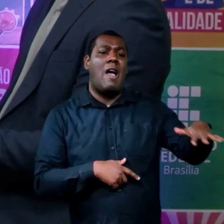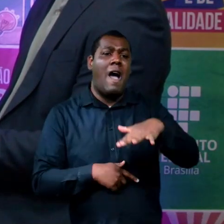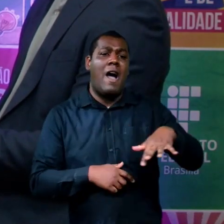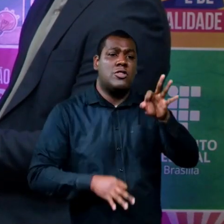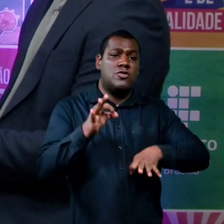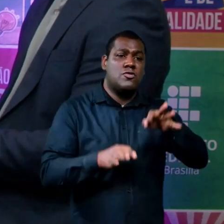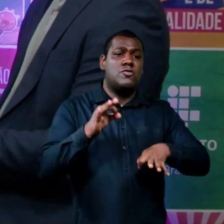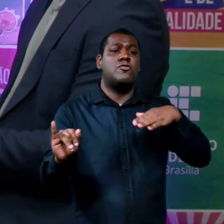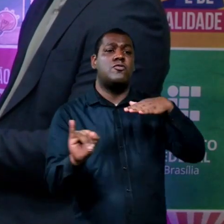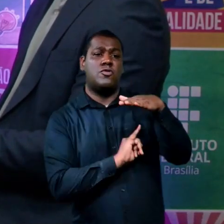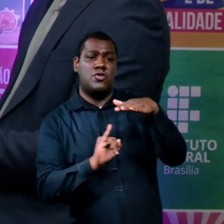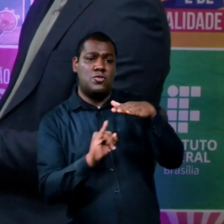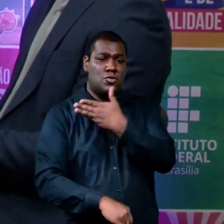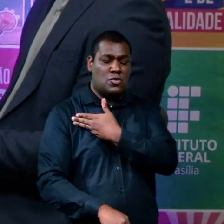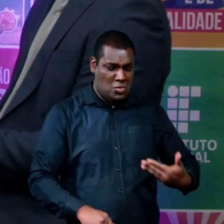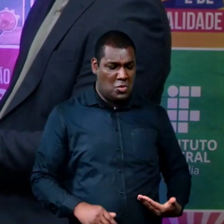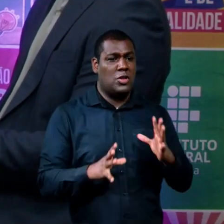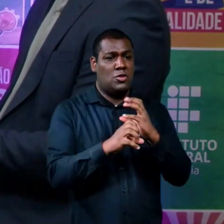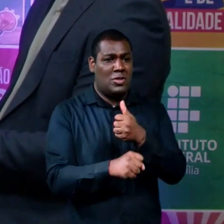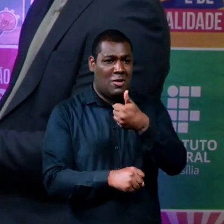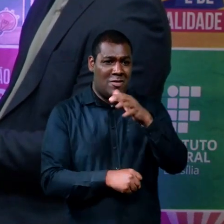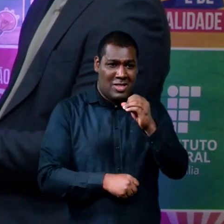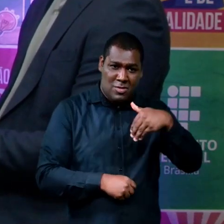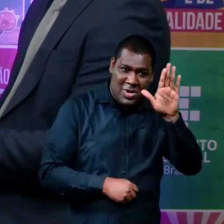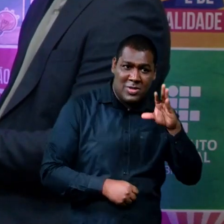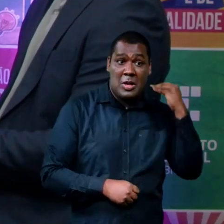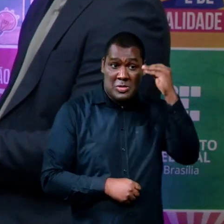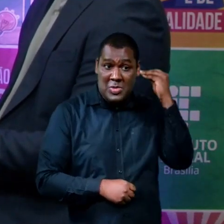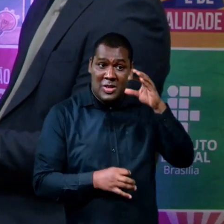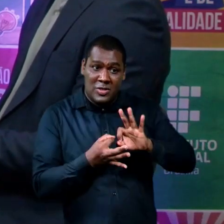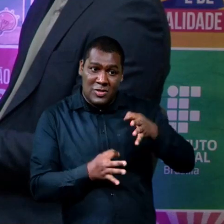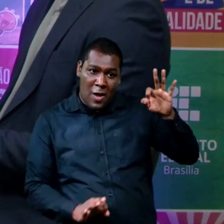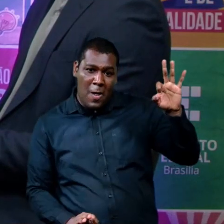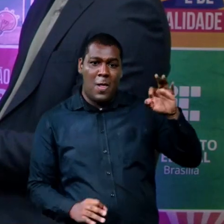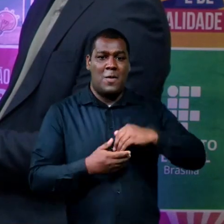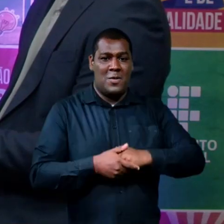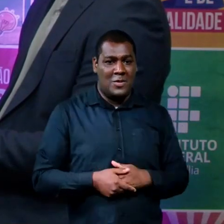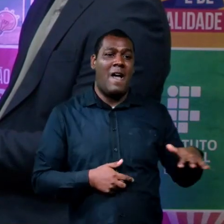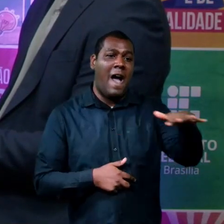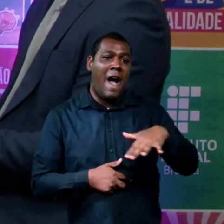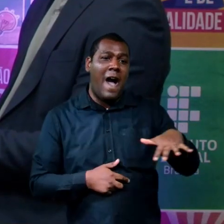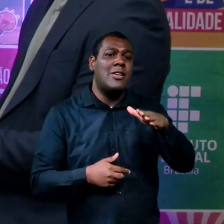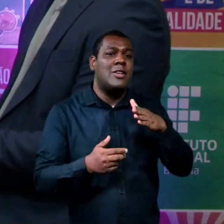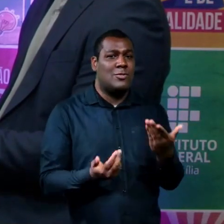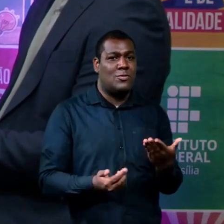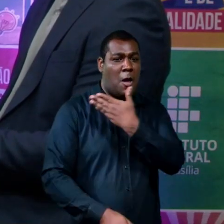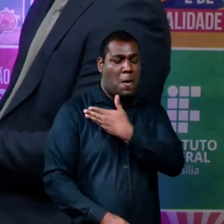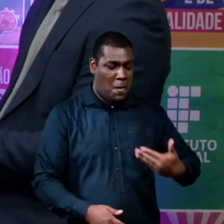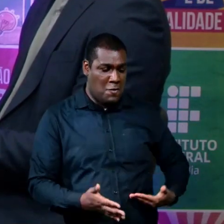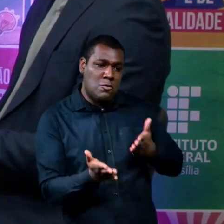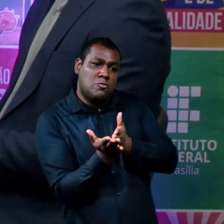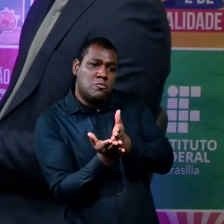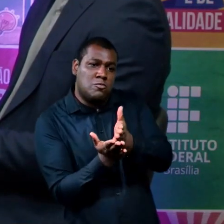órgãos públicos. Muita experiência, então, doutor Daniel Catelli, na temática de integridade pública e no tema que hoje falaremos com